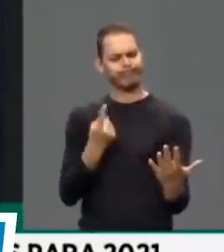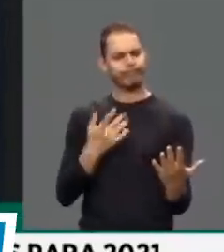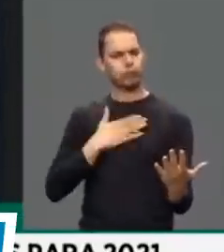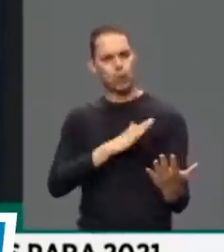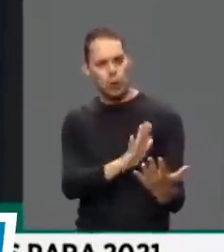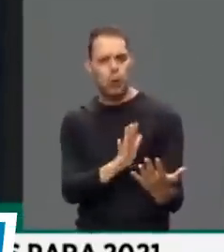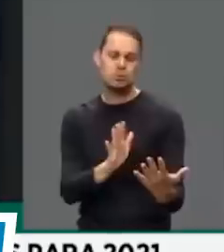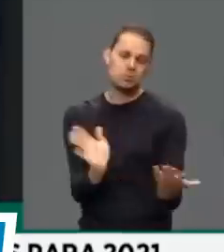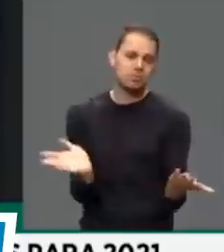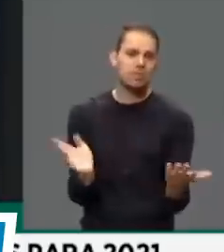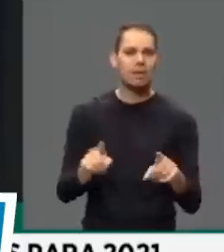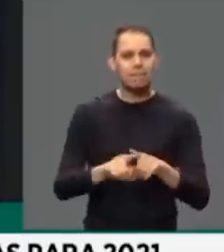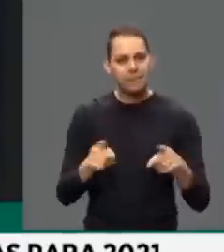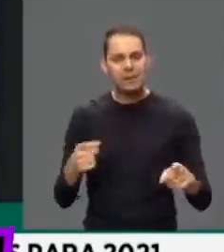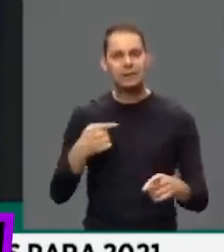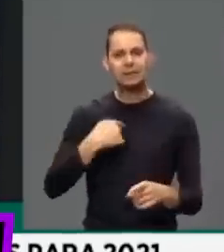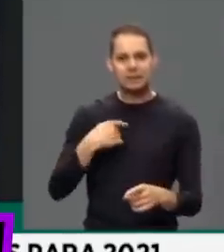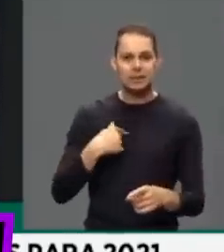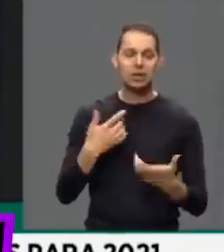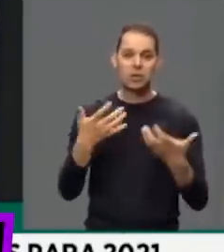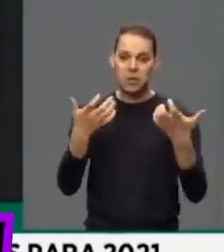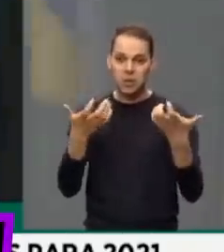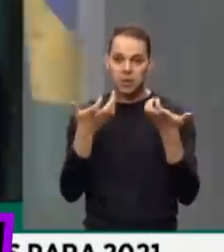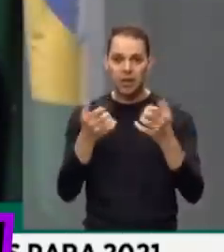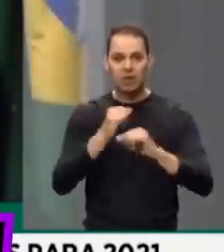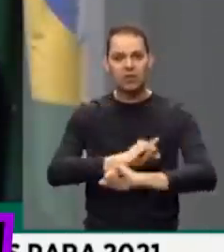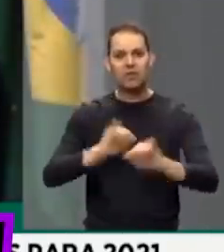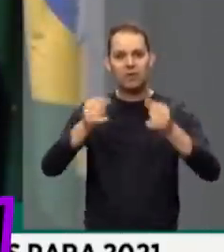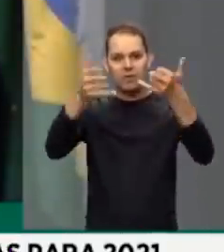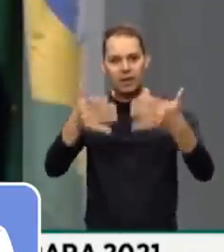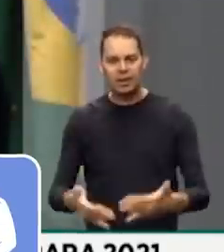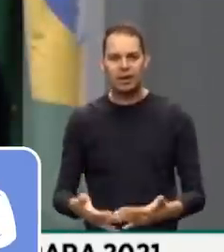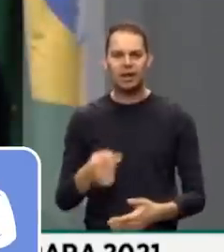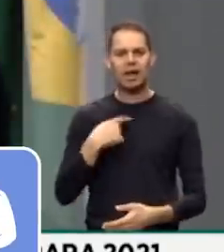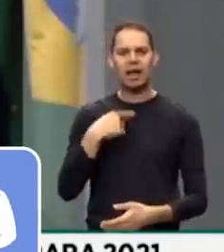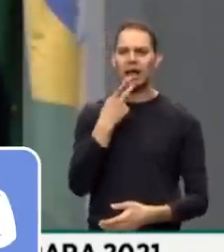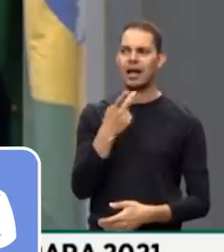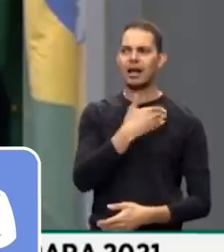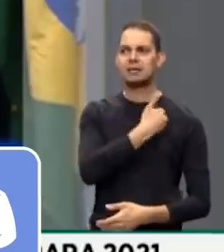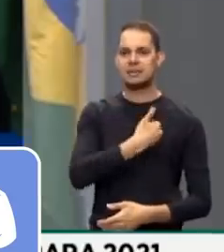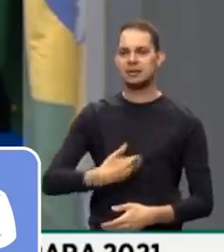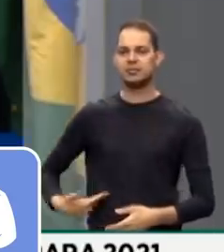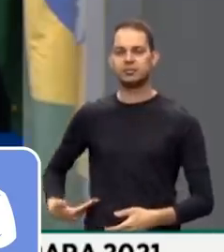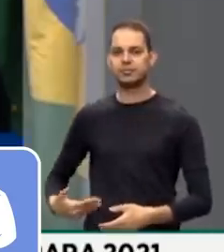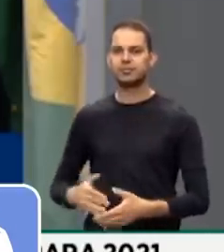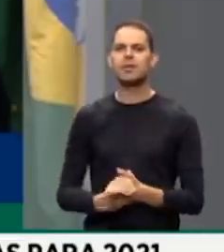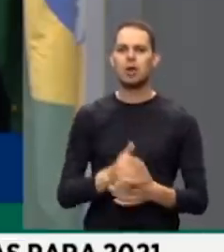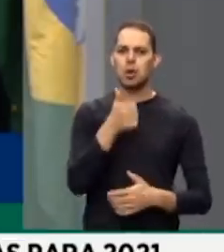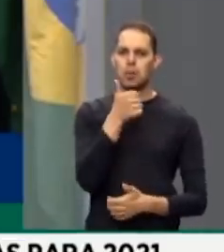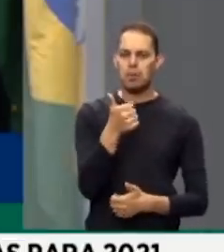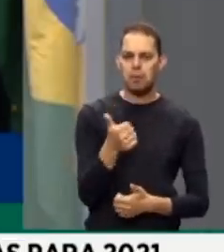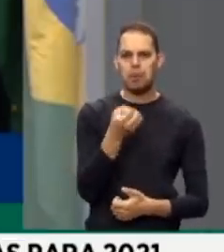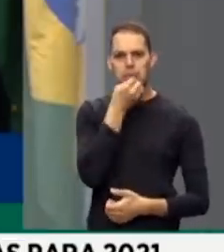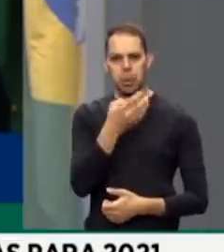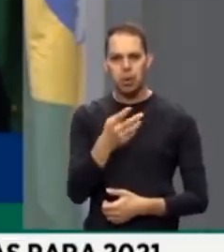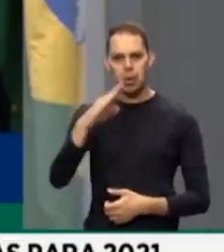enviado pelo governo, mas eu gostaria de ressaltar que a desculpa, né, de que o governo é bom, o governo funciona, o Bolsonaro